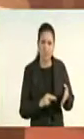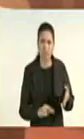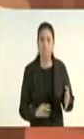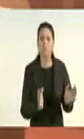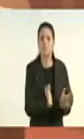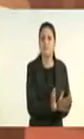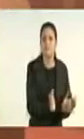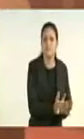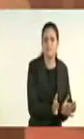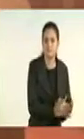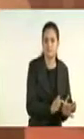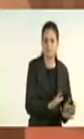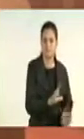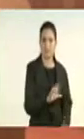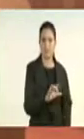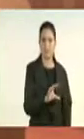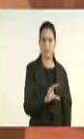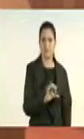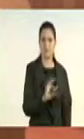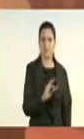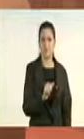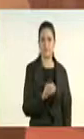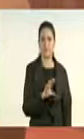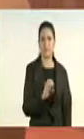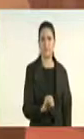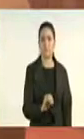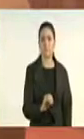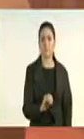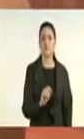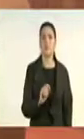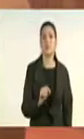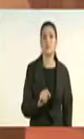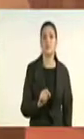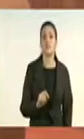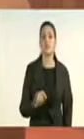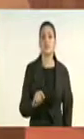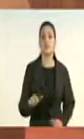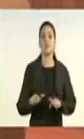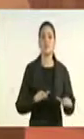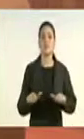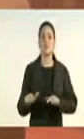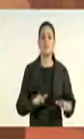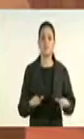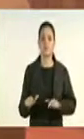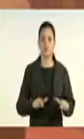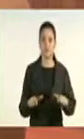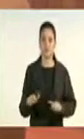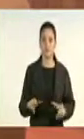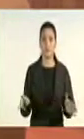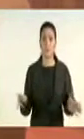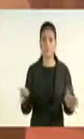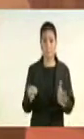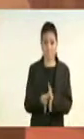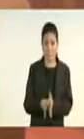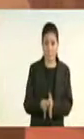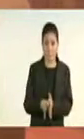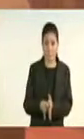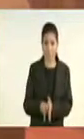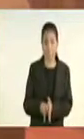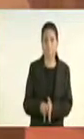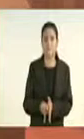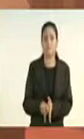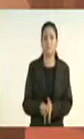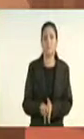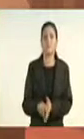como membro de comissão de licitação, na condição de servidor pertencente aos quadros permanentes